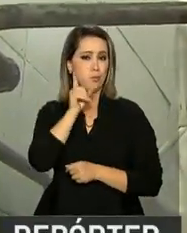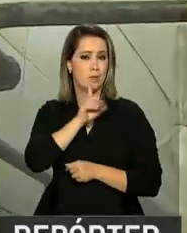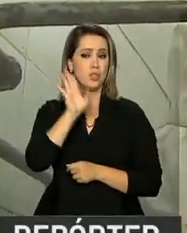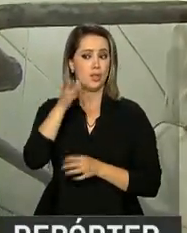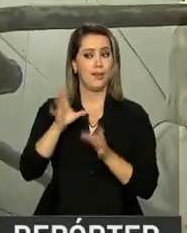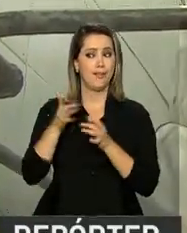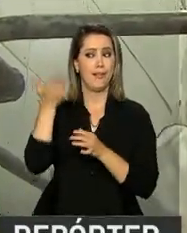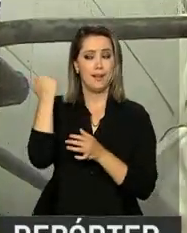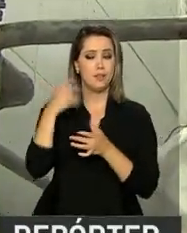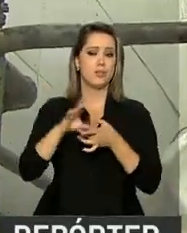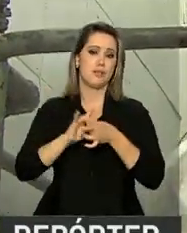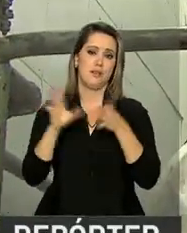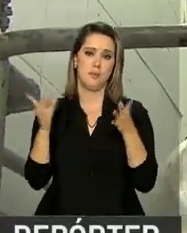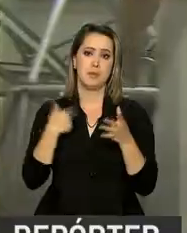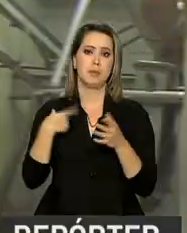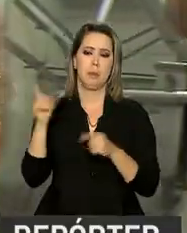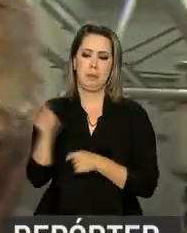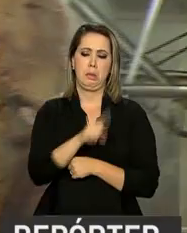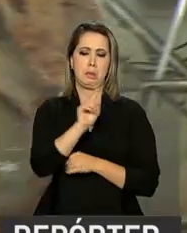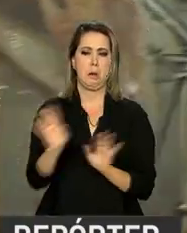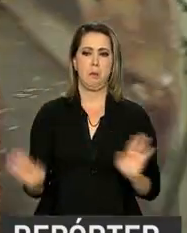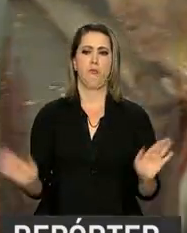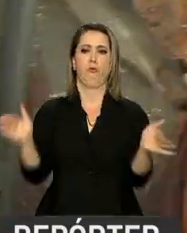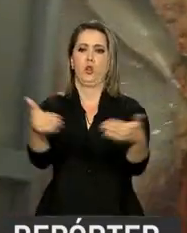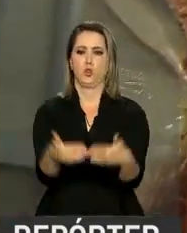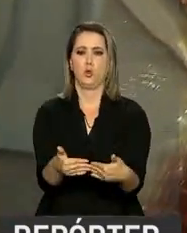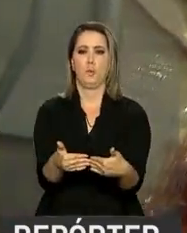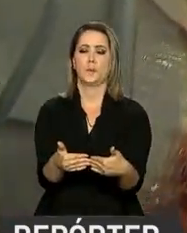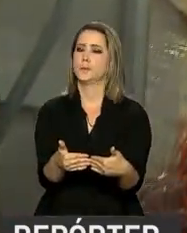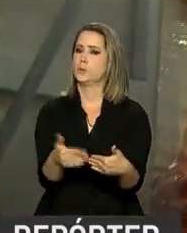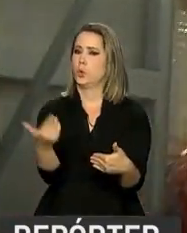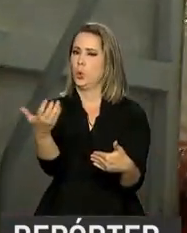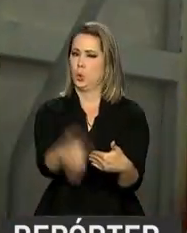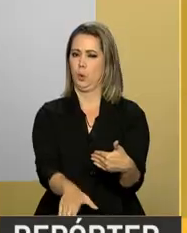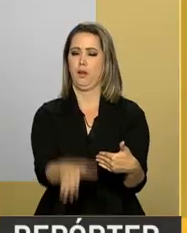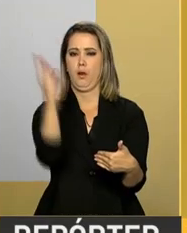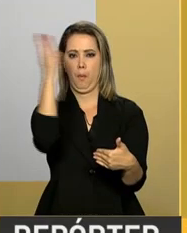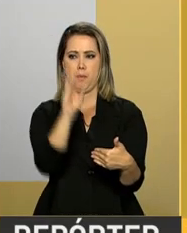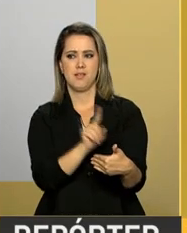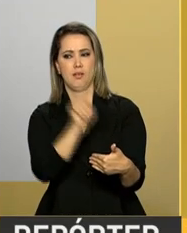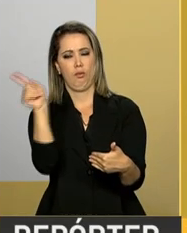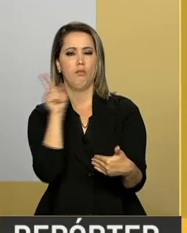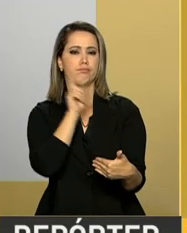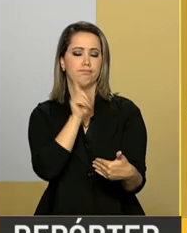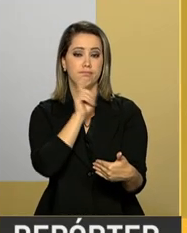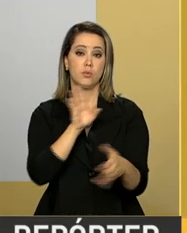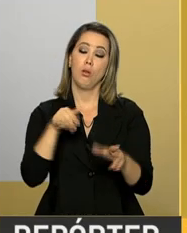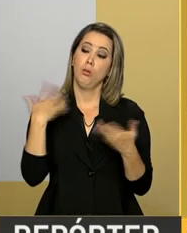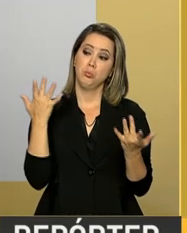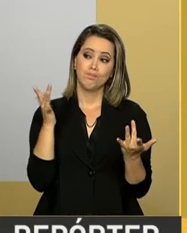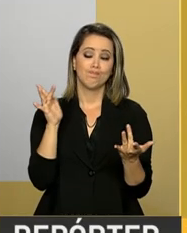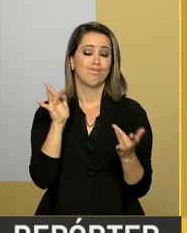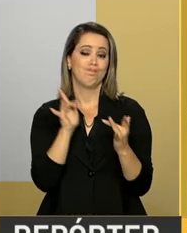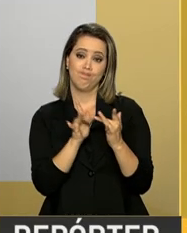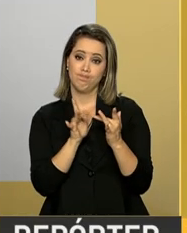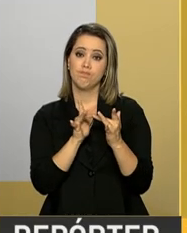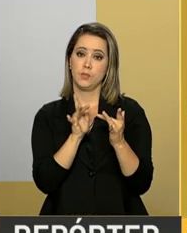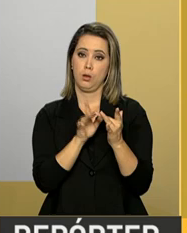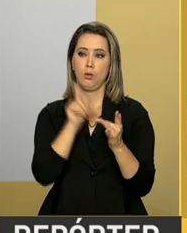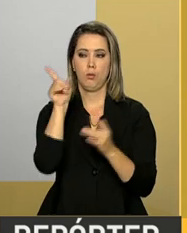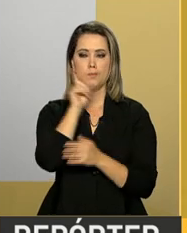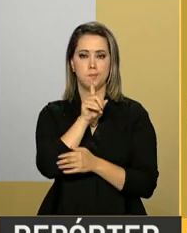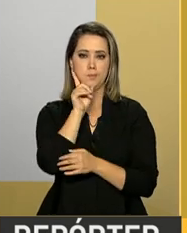da liberação para que haja embargo que não se permite a chegada de carne brasileira lá. Então, eh, nós concordamos com a posição